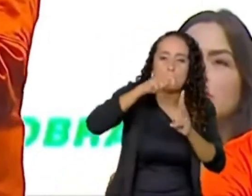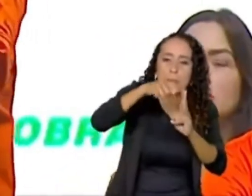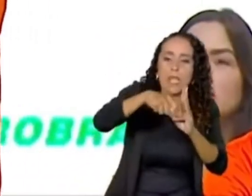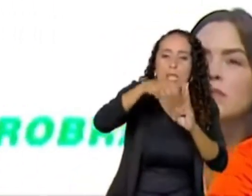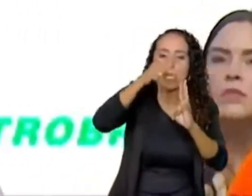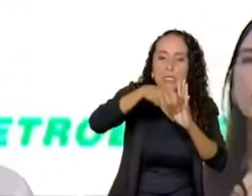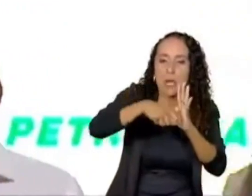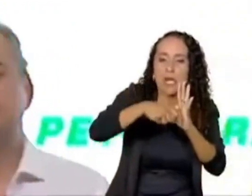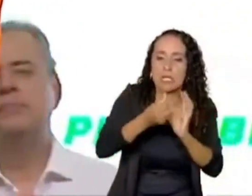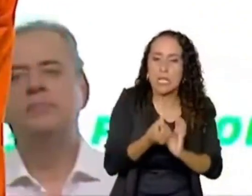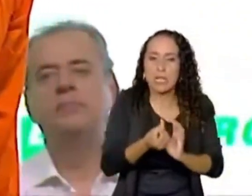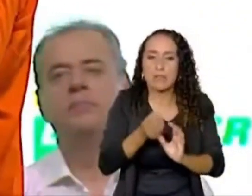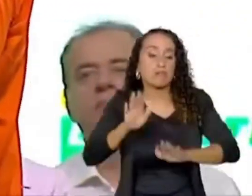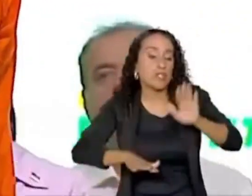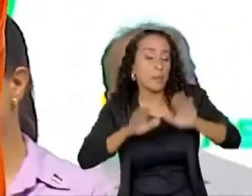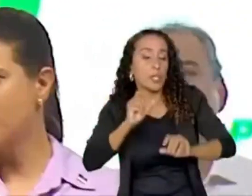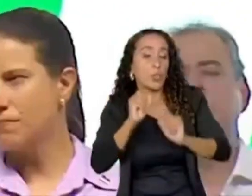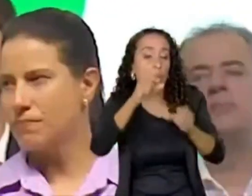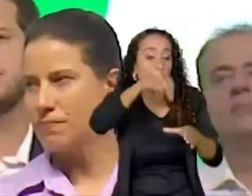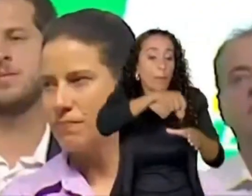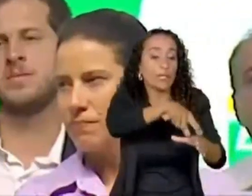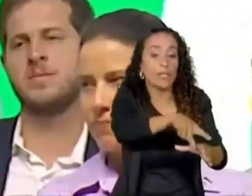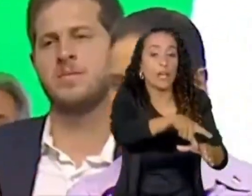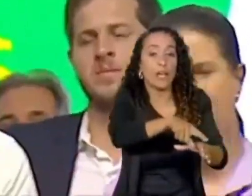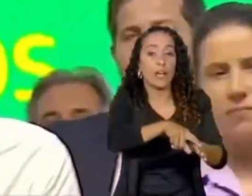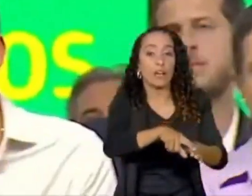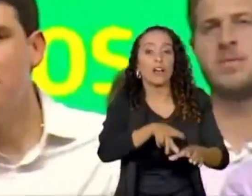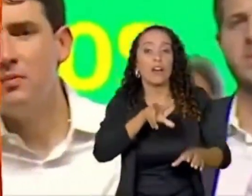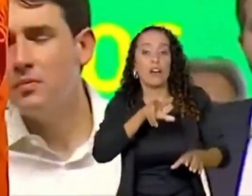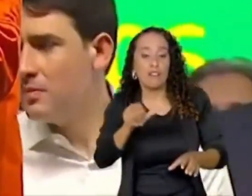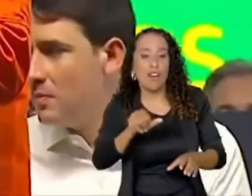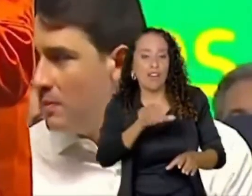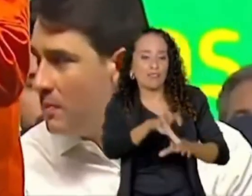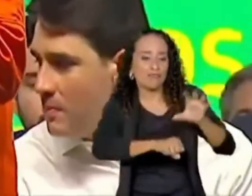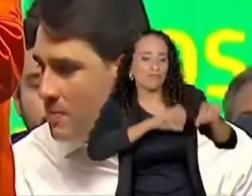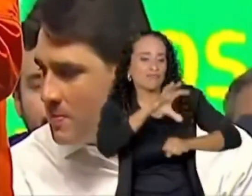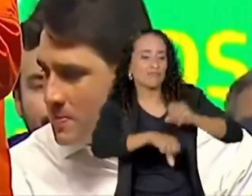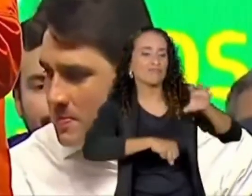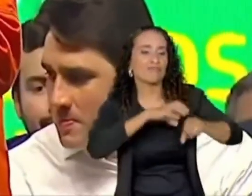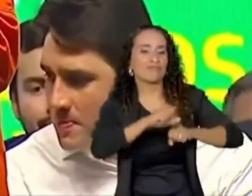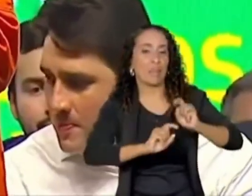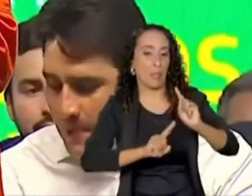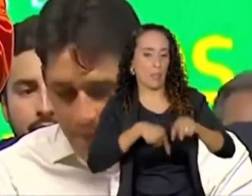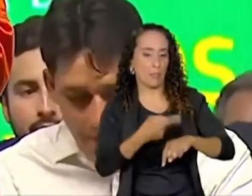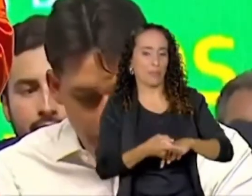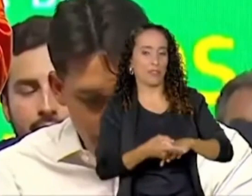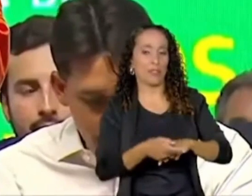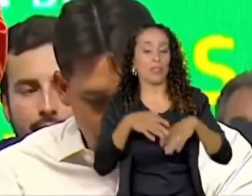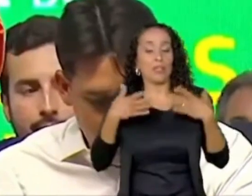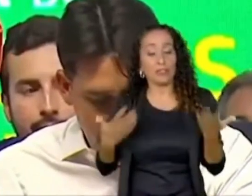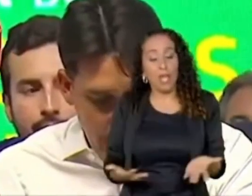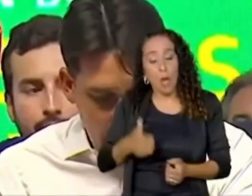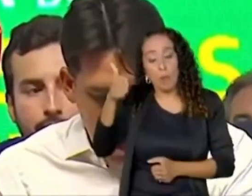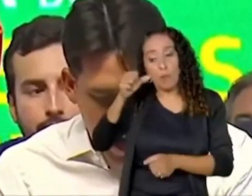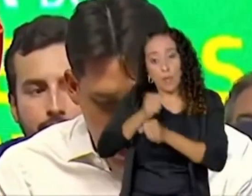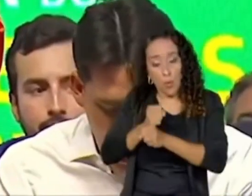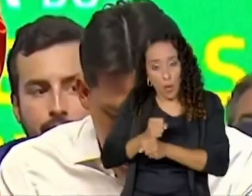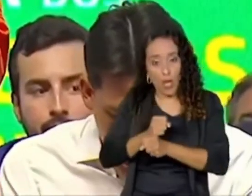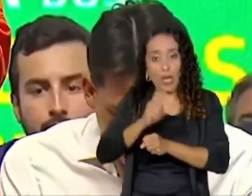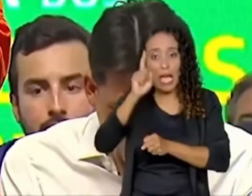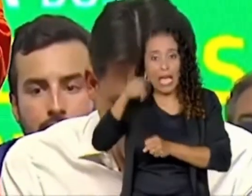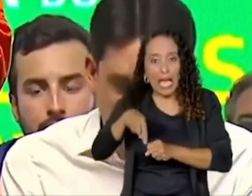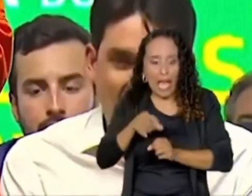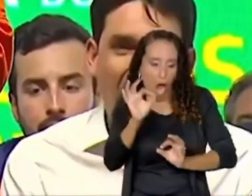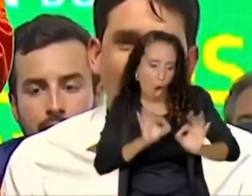3 meses, 6 meses, 4 meses, dependendo da cultura que você plantar, você está colhendo as coisas. Então, o primeiro ano foi um ano de limpar